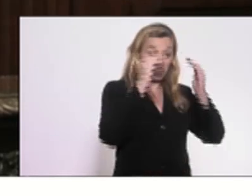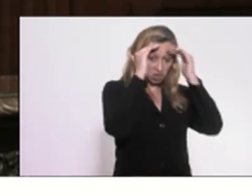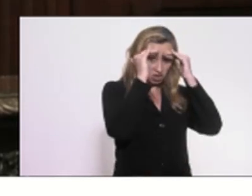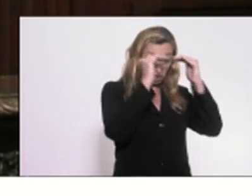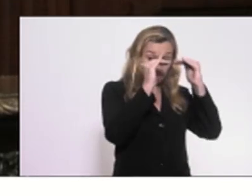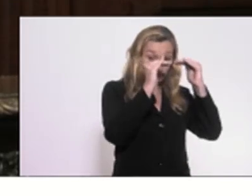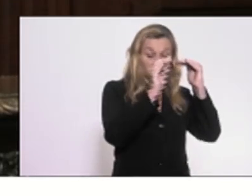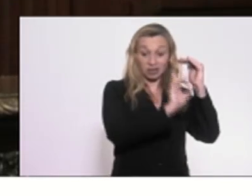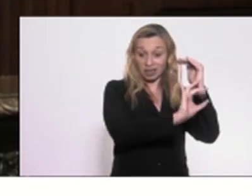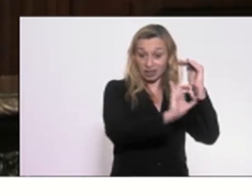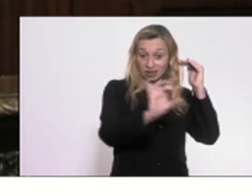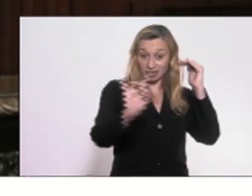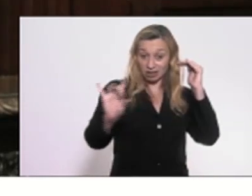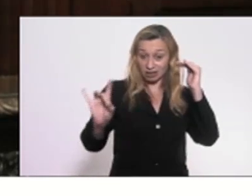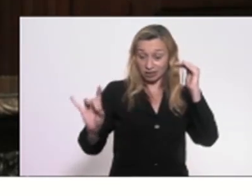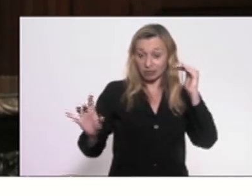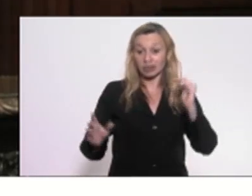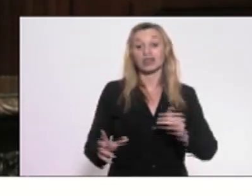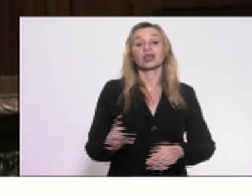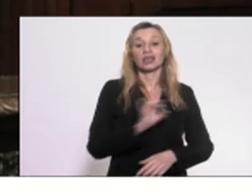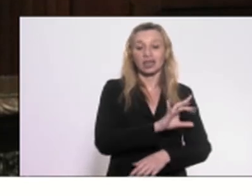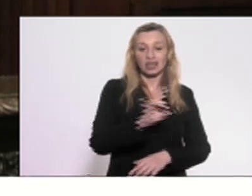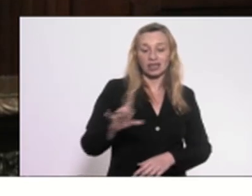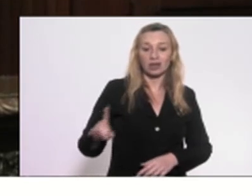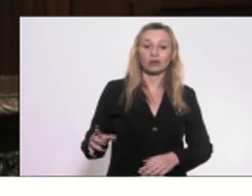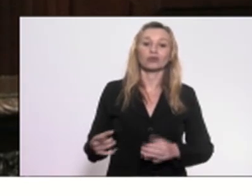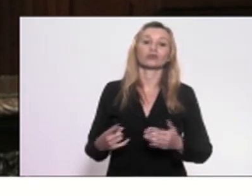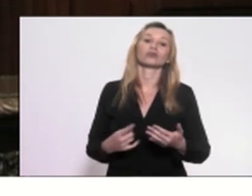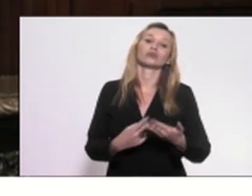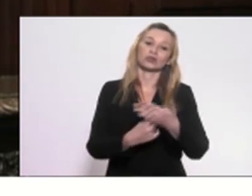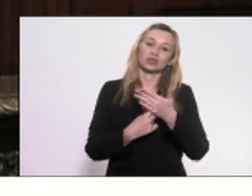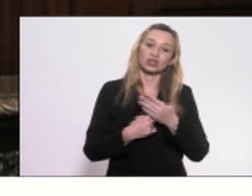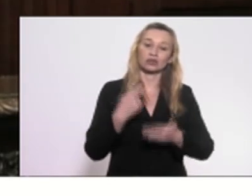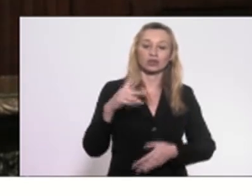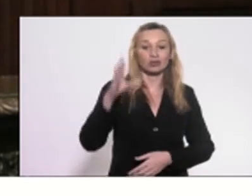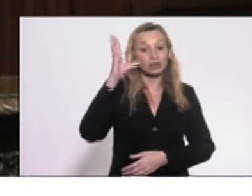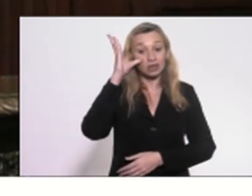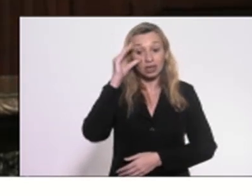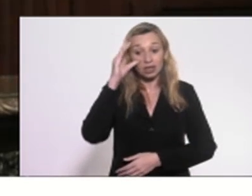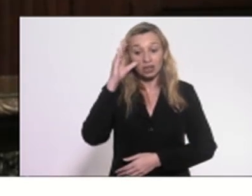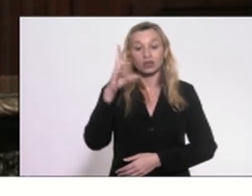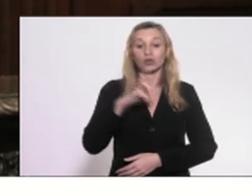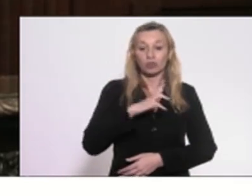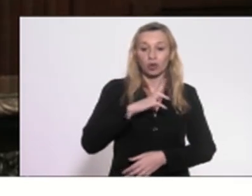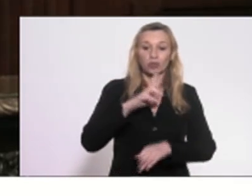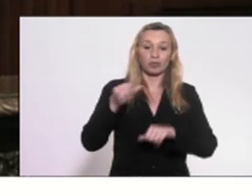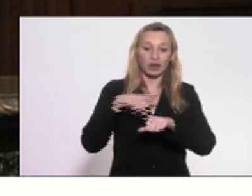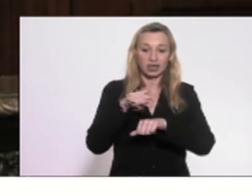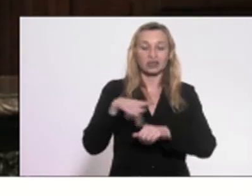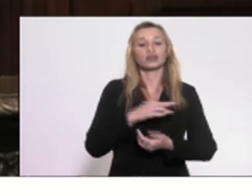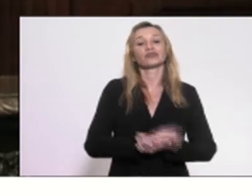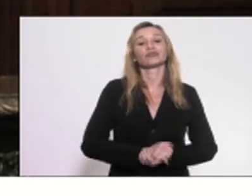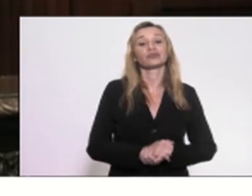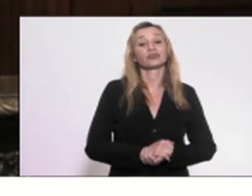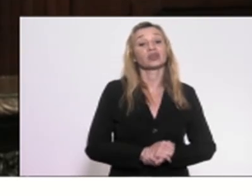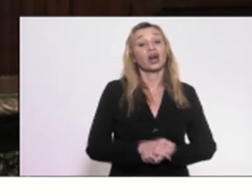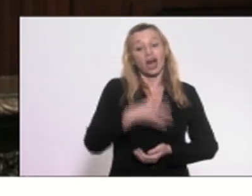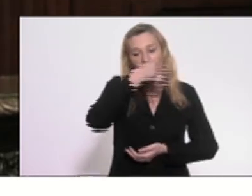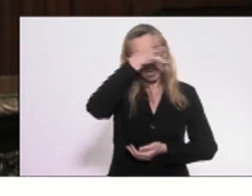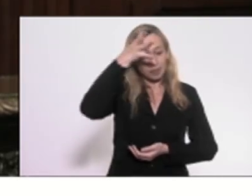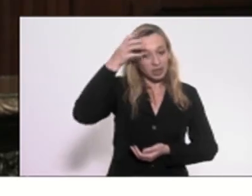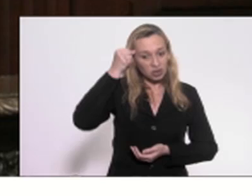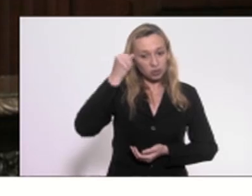e cada um defendendo os interesses do seu próprio país. A